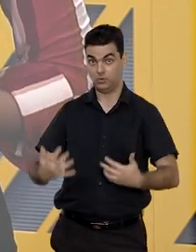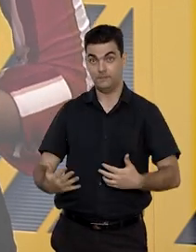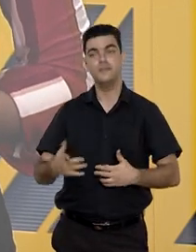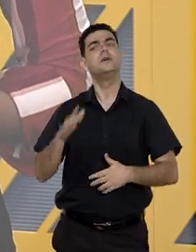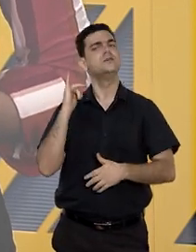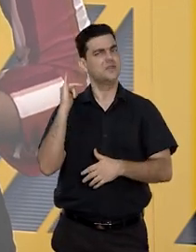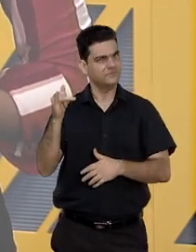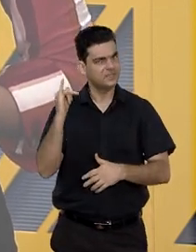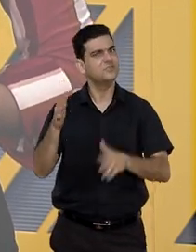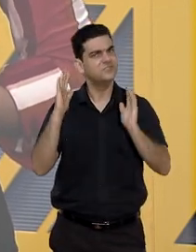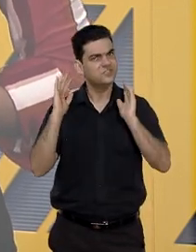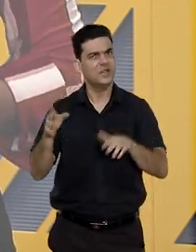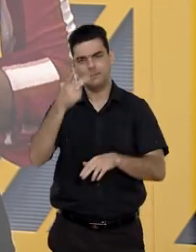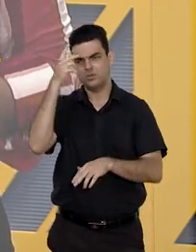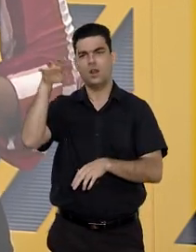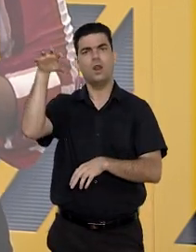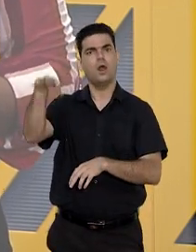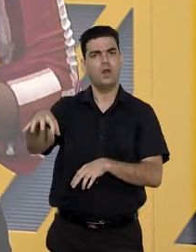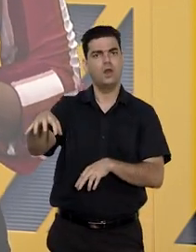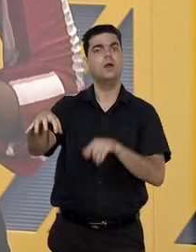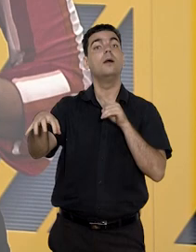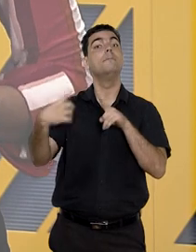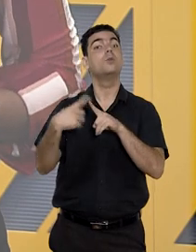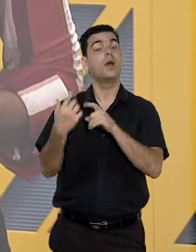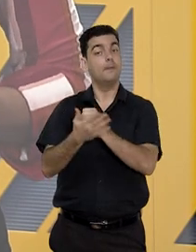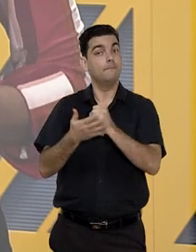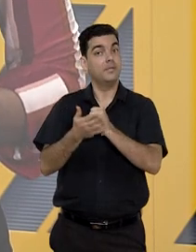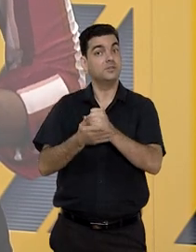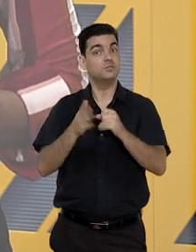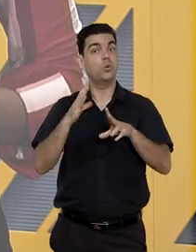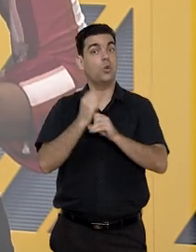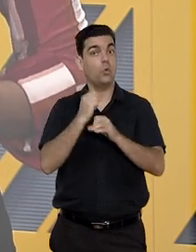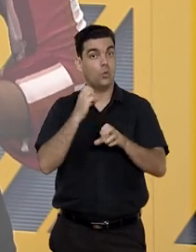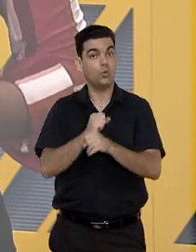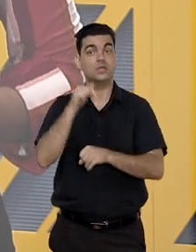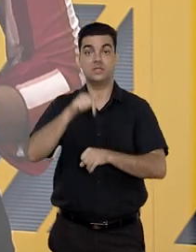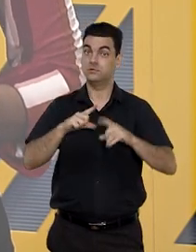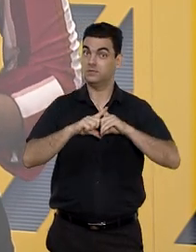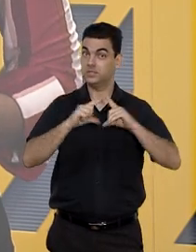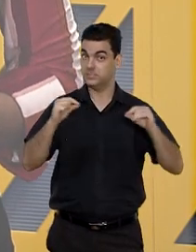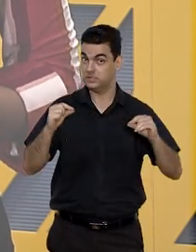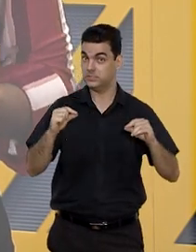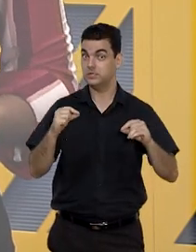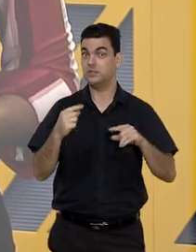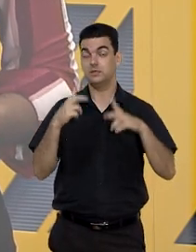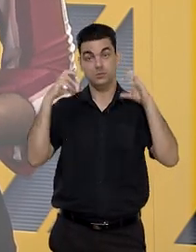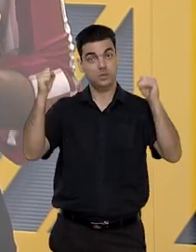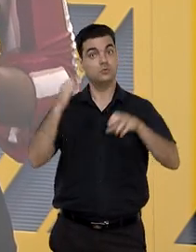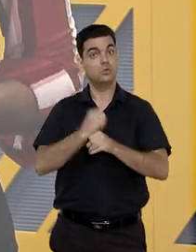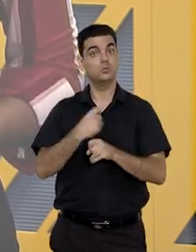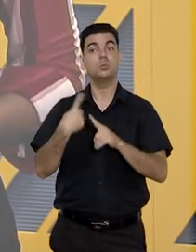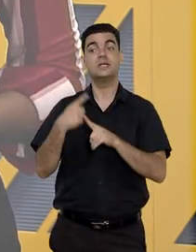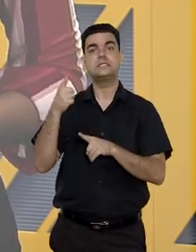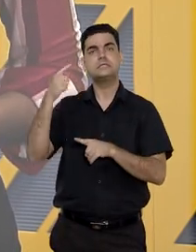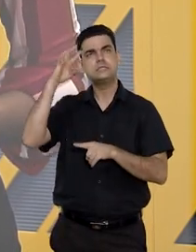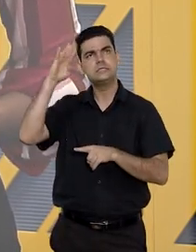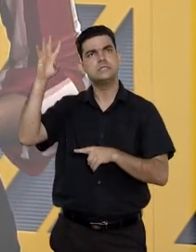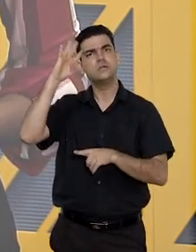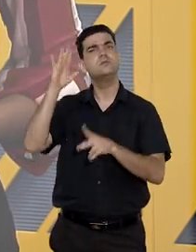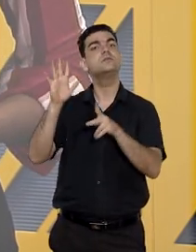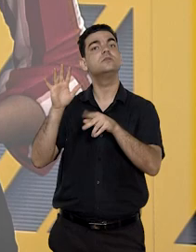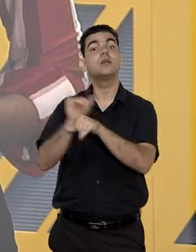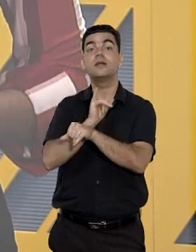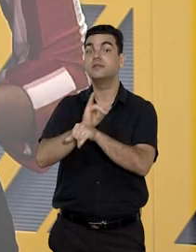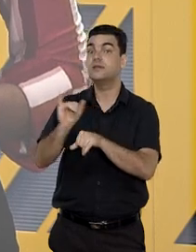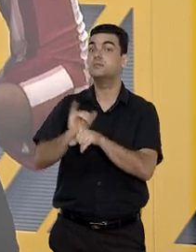houve notificação dos ocupantes da área com respaldo do Tribunal de Contas do Distrito Federal, o que embasa a necessidade de